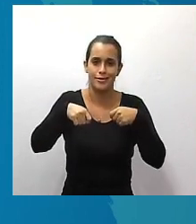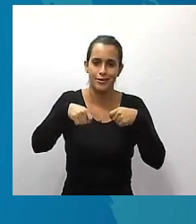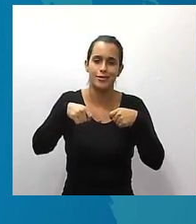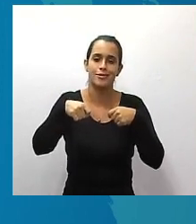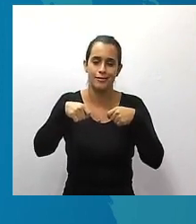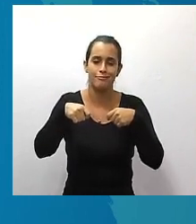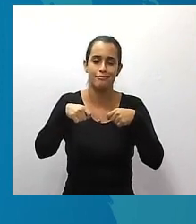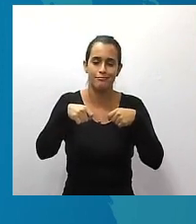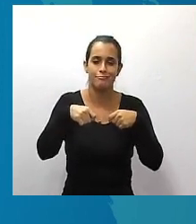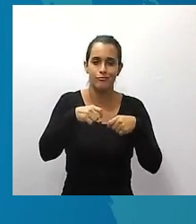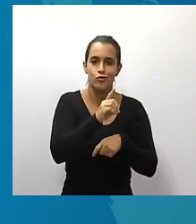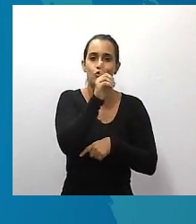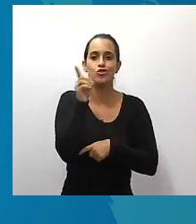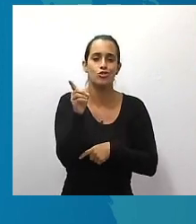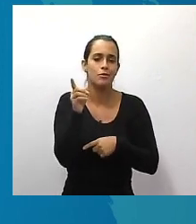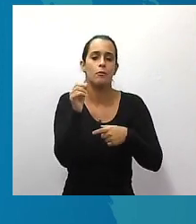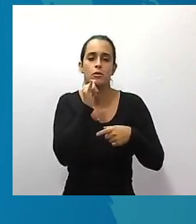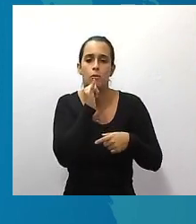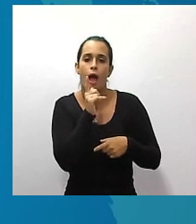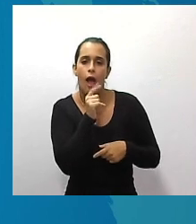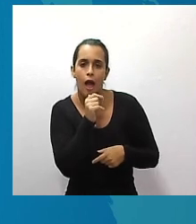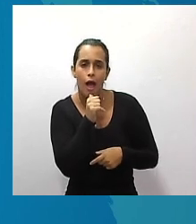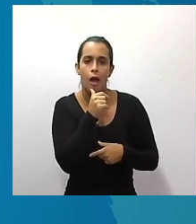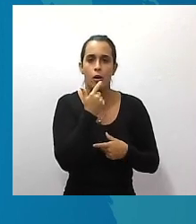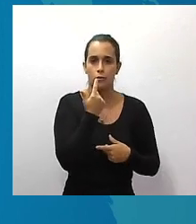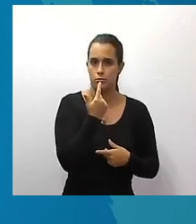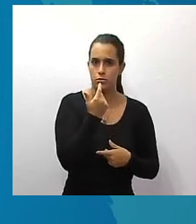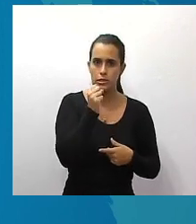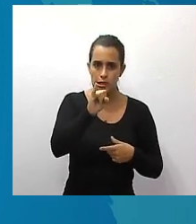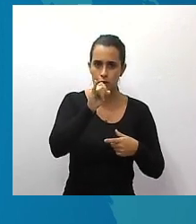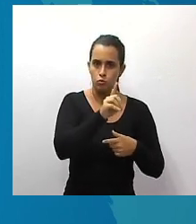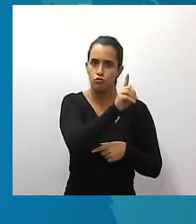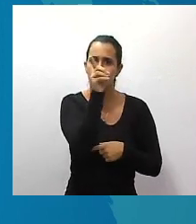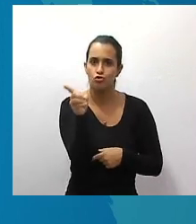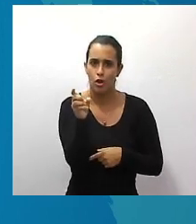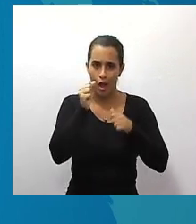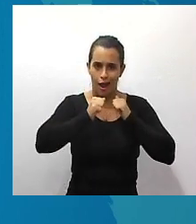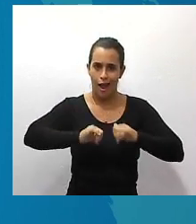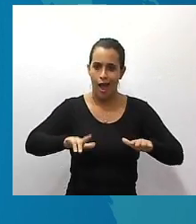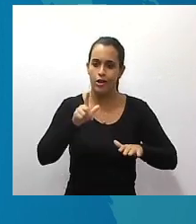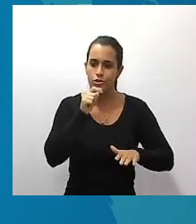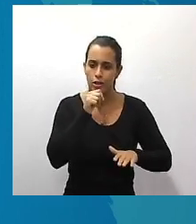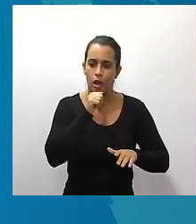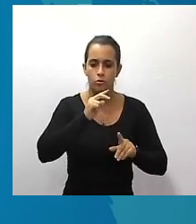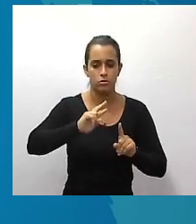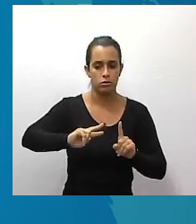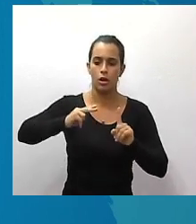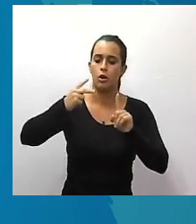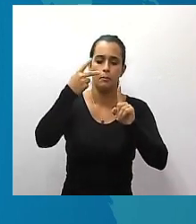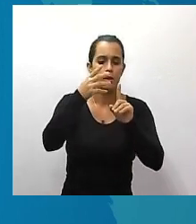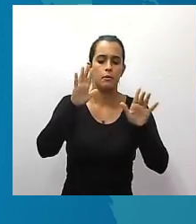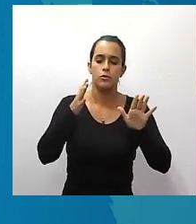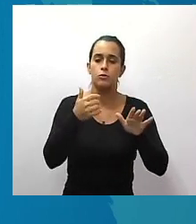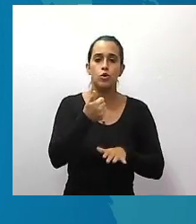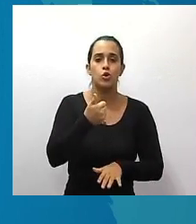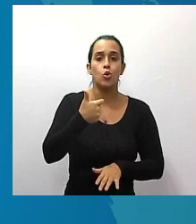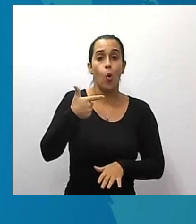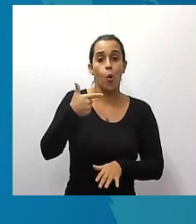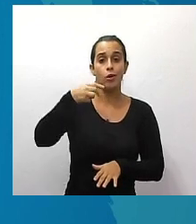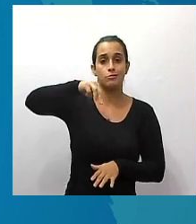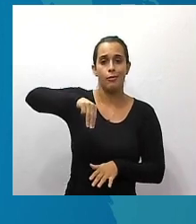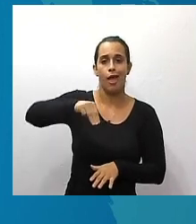forma de guardar esse material. Então entenderam de volume e capacidade. Olha o exemplo aí de um deles, ó. O exemplo bem claro, a